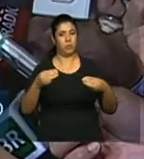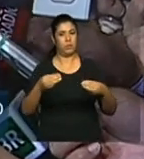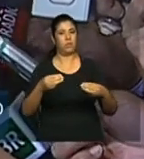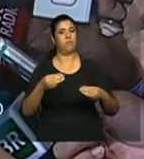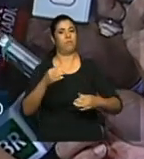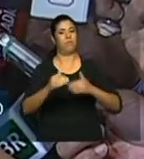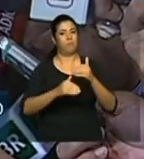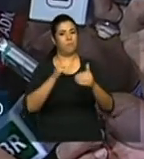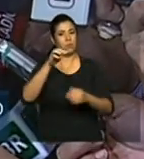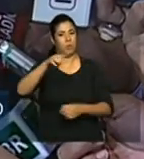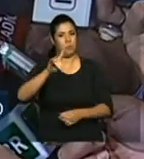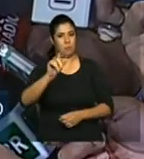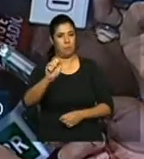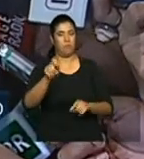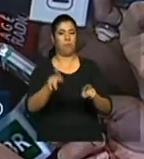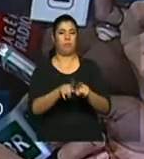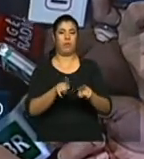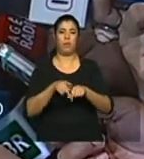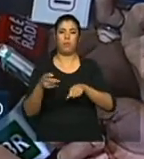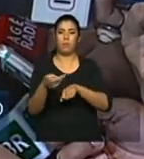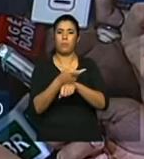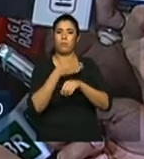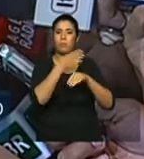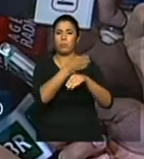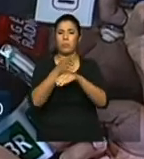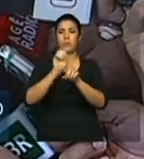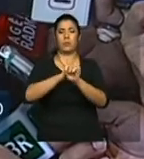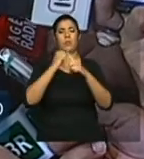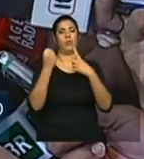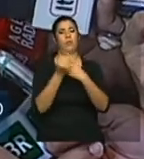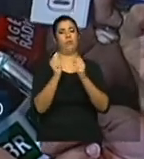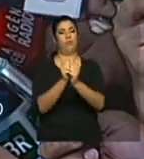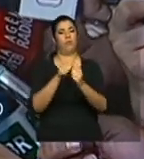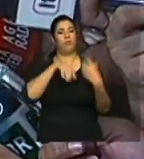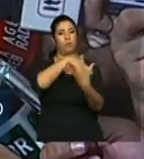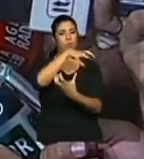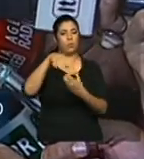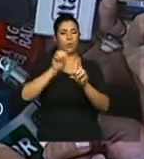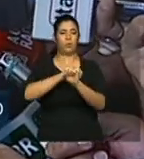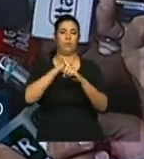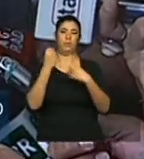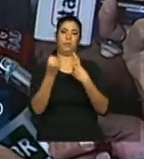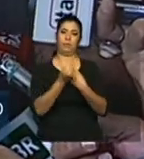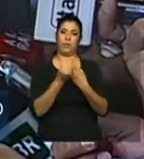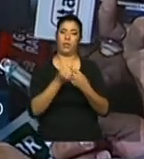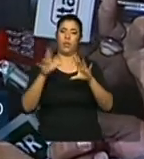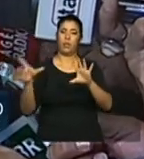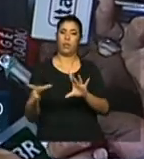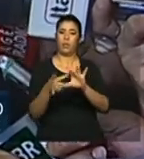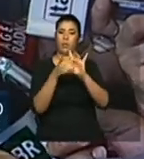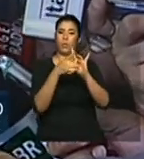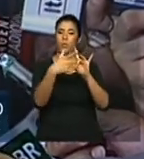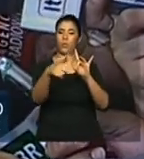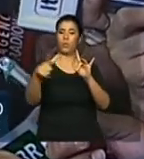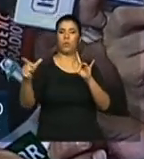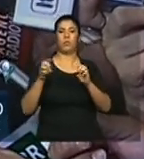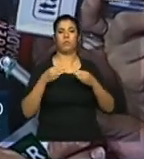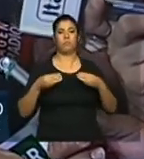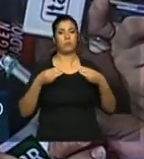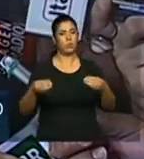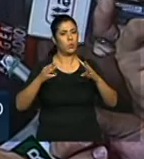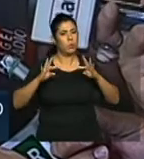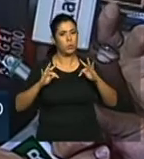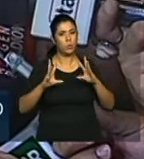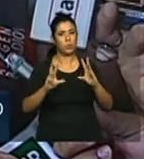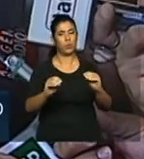e buscarmos, com a participação da sociedade, com os movimentos sociais, em integração com outros ministérios, todos